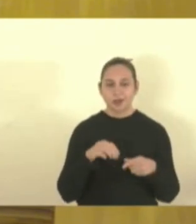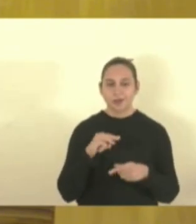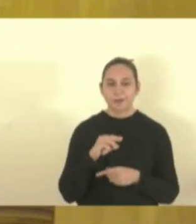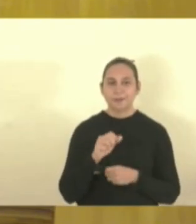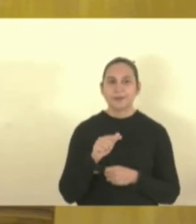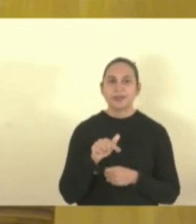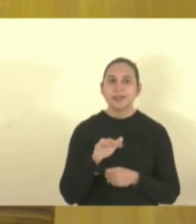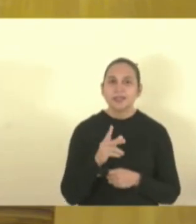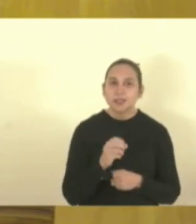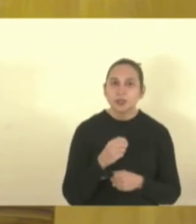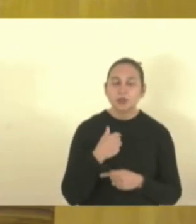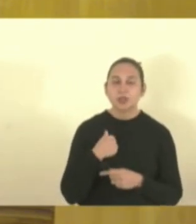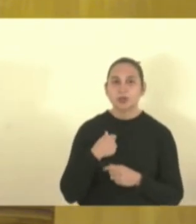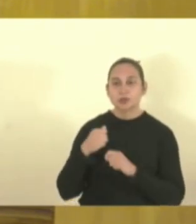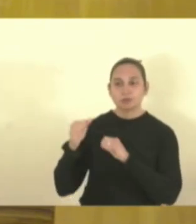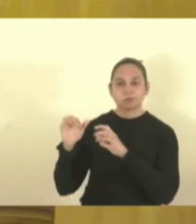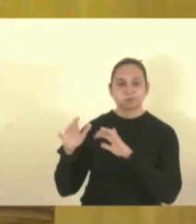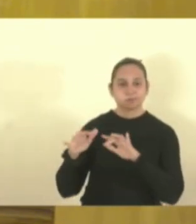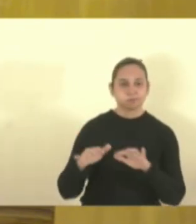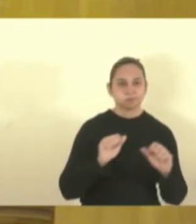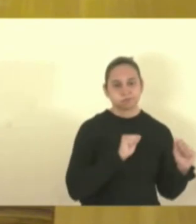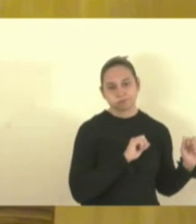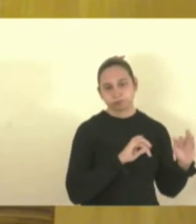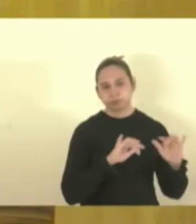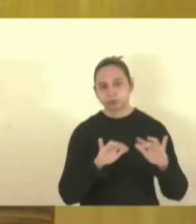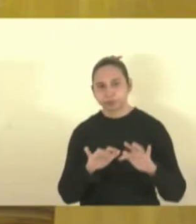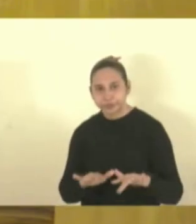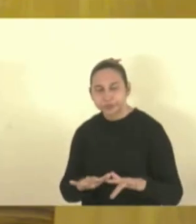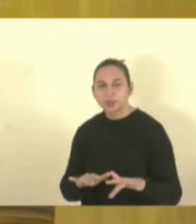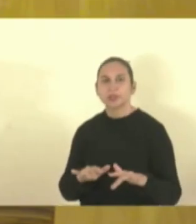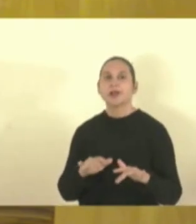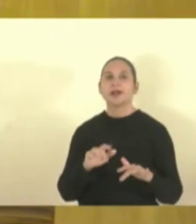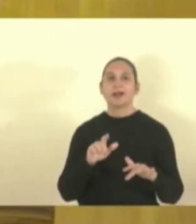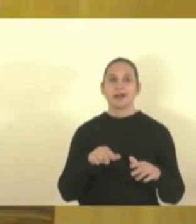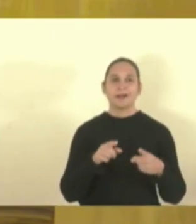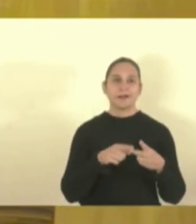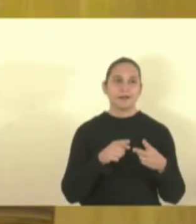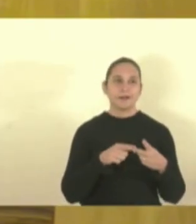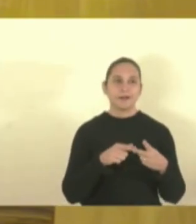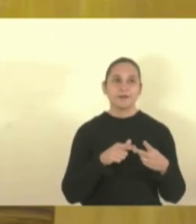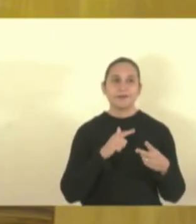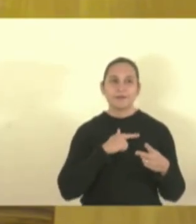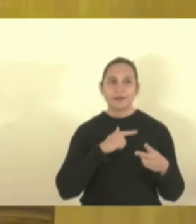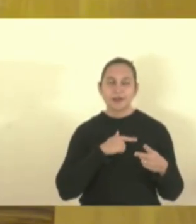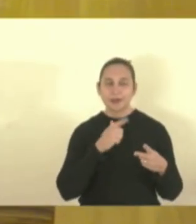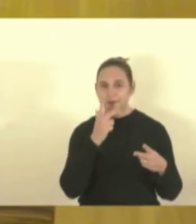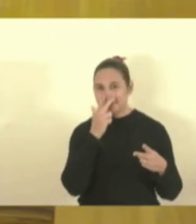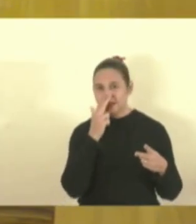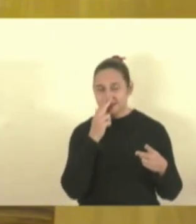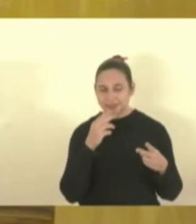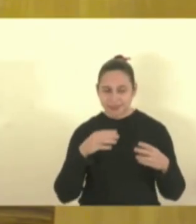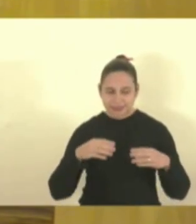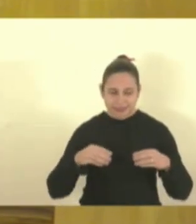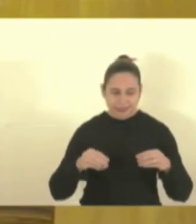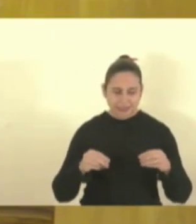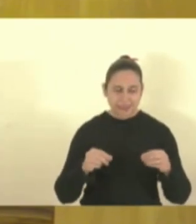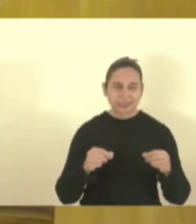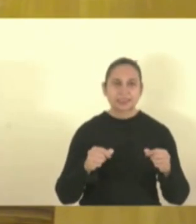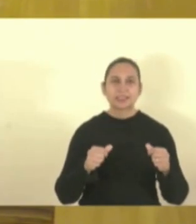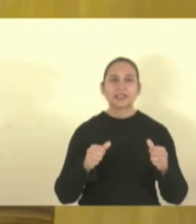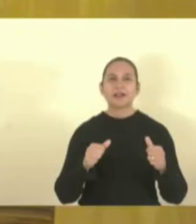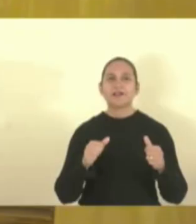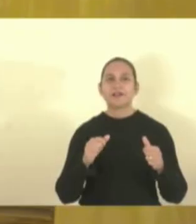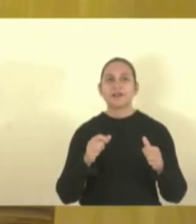plantas terrestres. A Lagoa Feia já eutrofizada, com uma cor que parecia um caldo verde, uma sopa de ervilha,